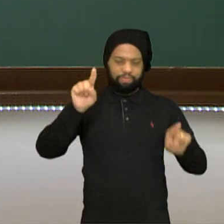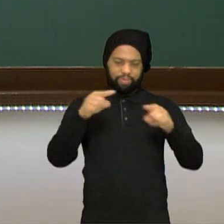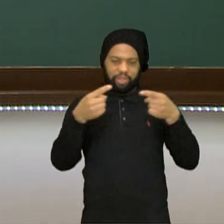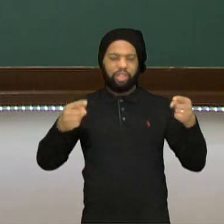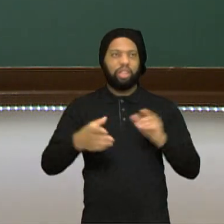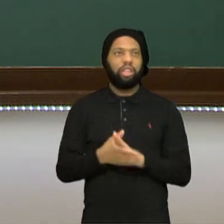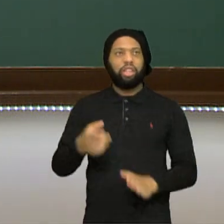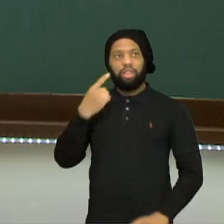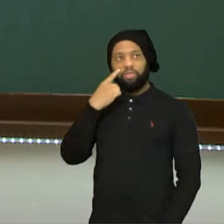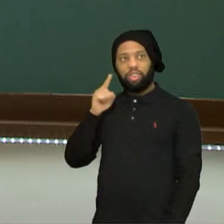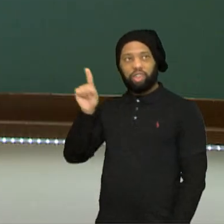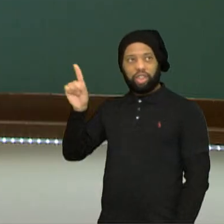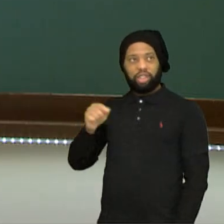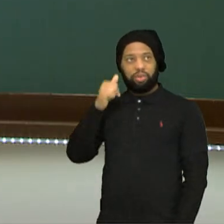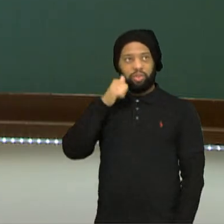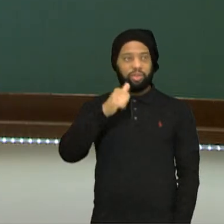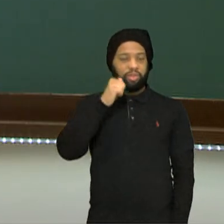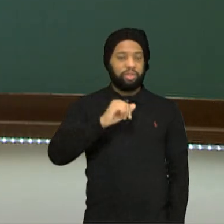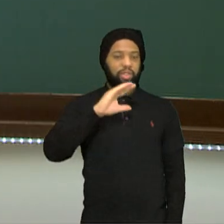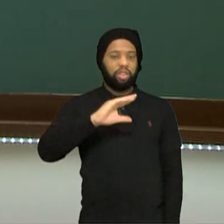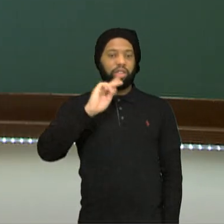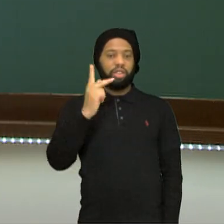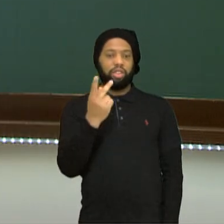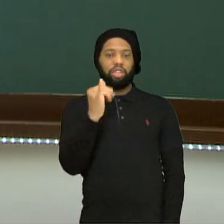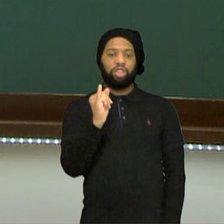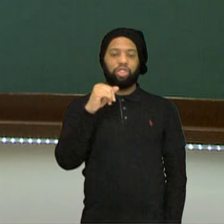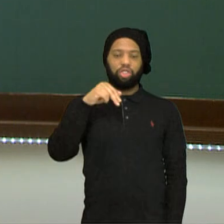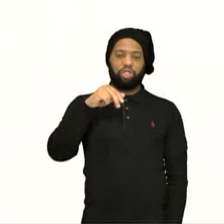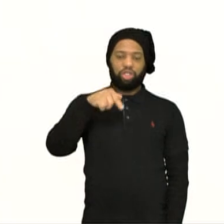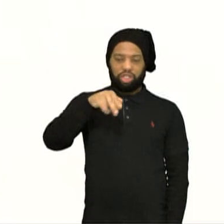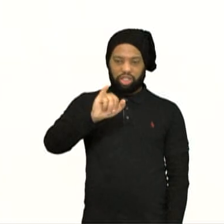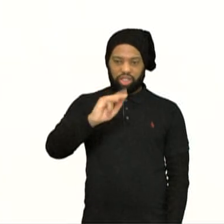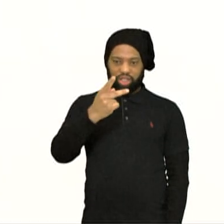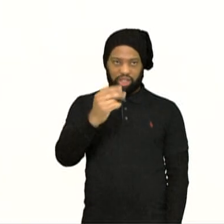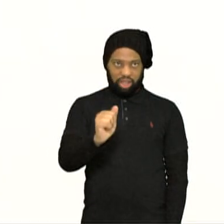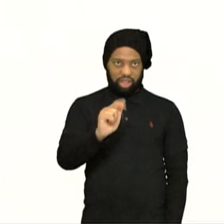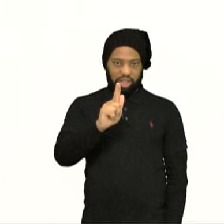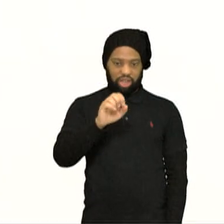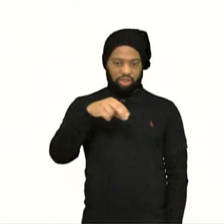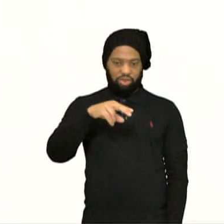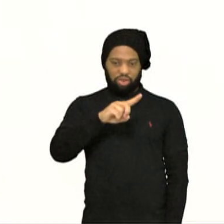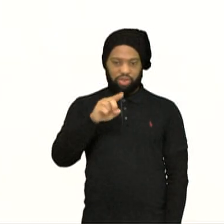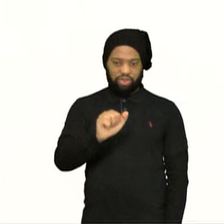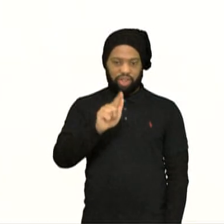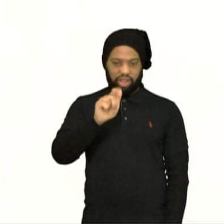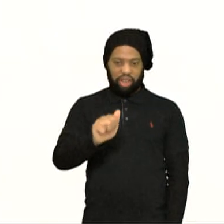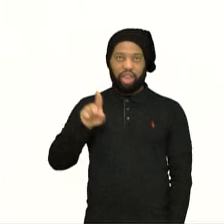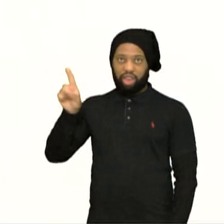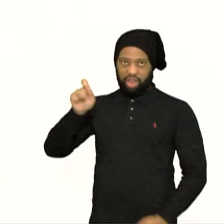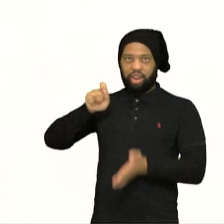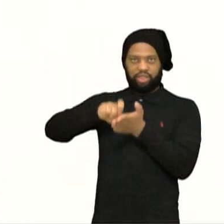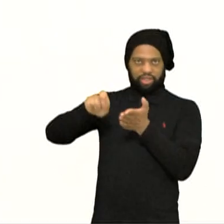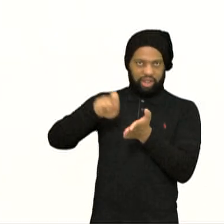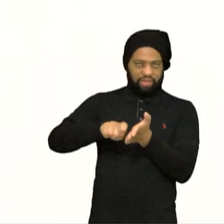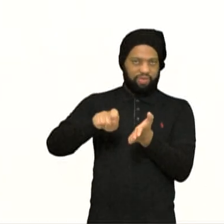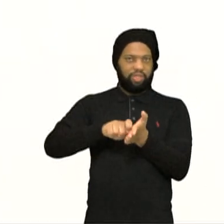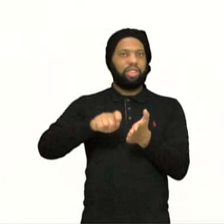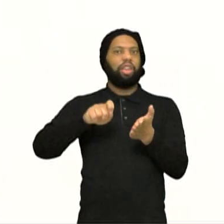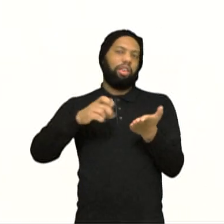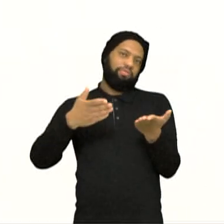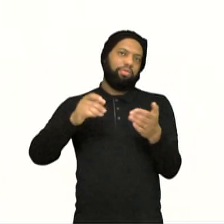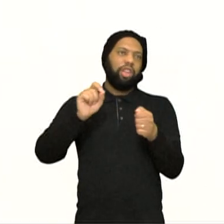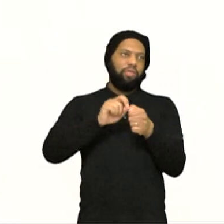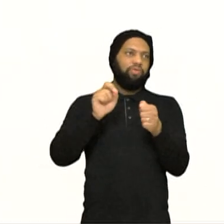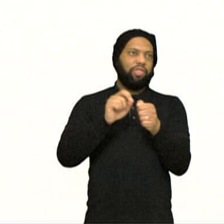Chiquinha Gonzaga, né? Compositora, instrumentista e maestrina brasileira. Então na sua época ela rompeu muitas barreiras,